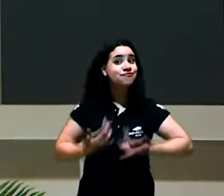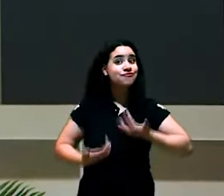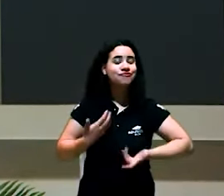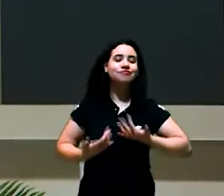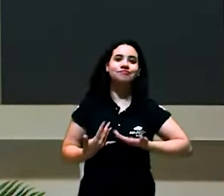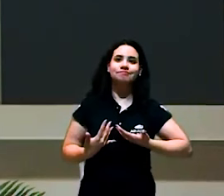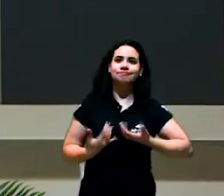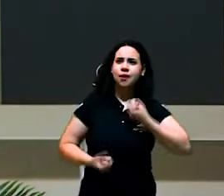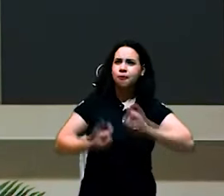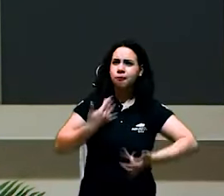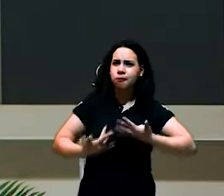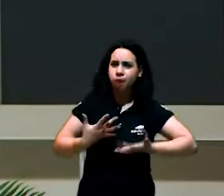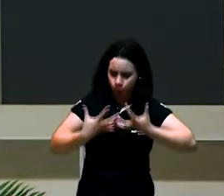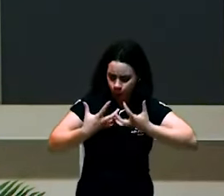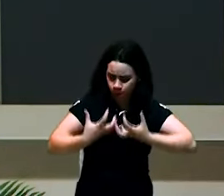perdido.